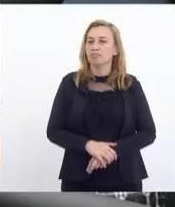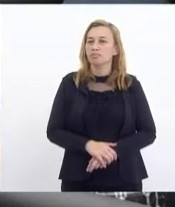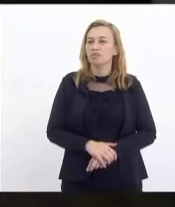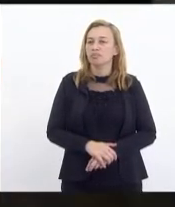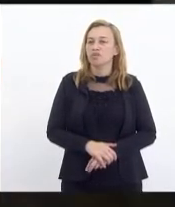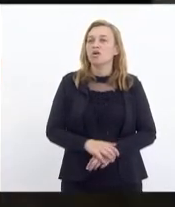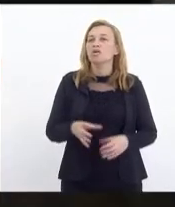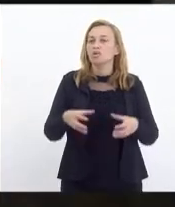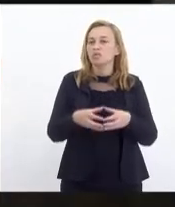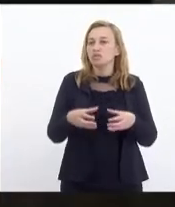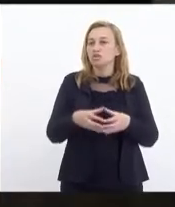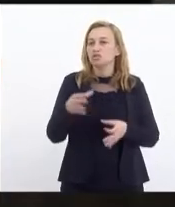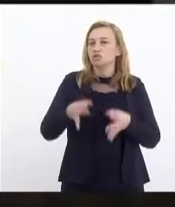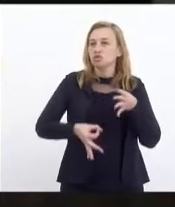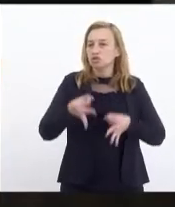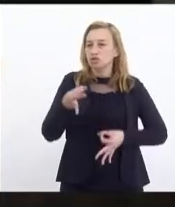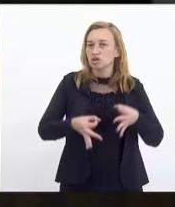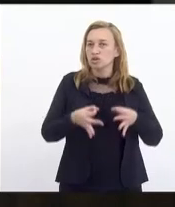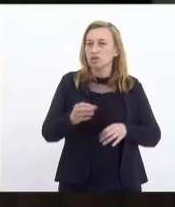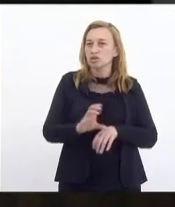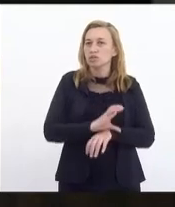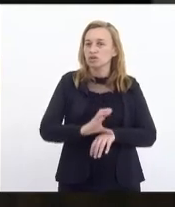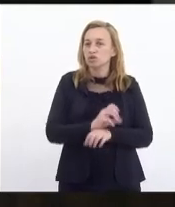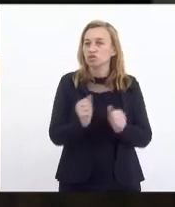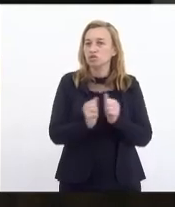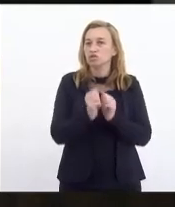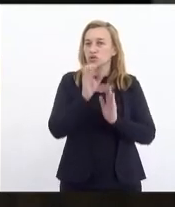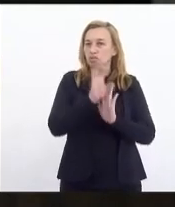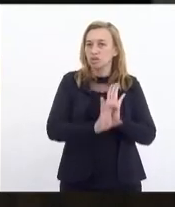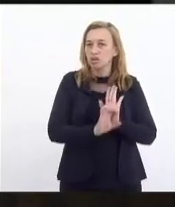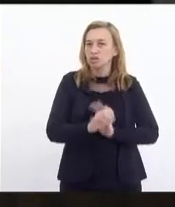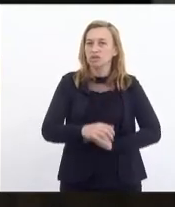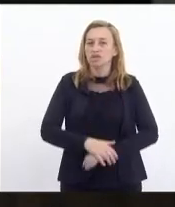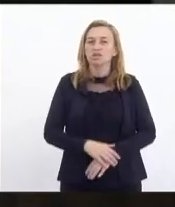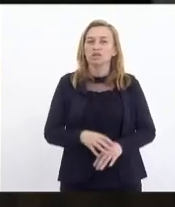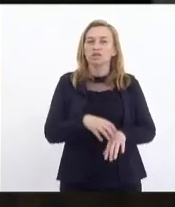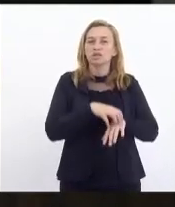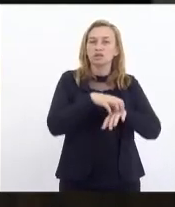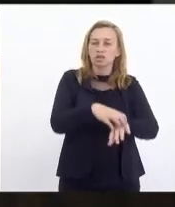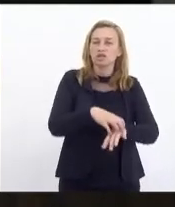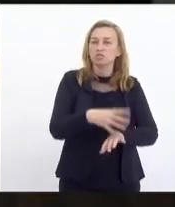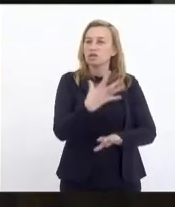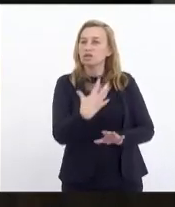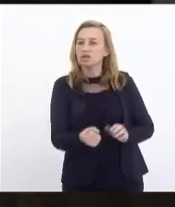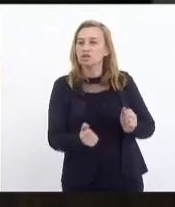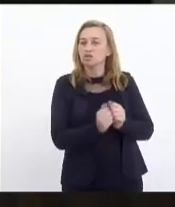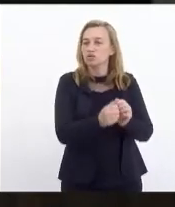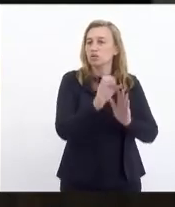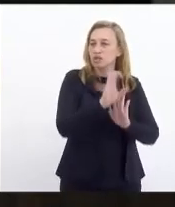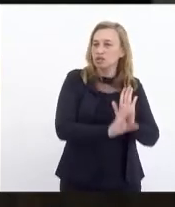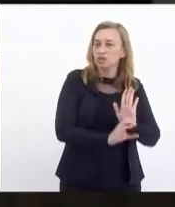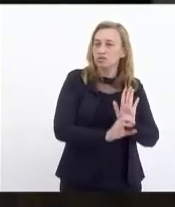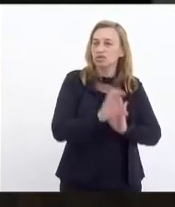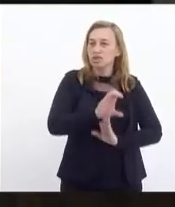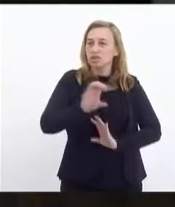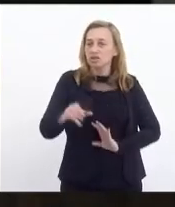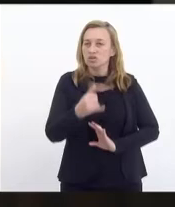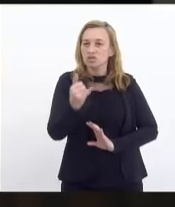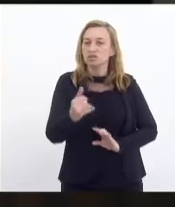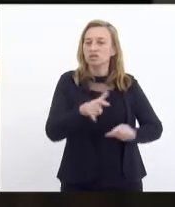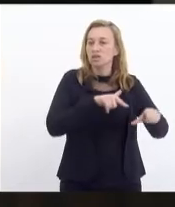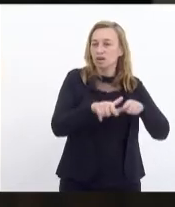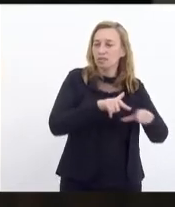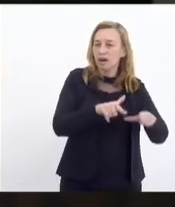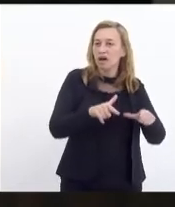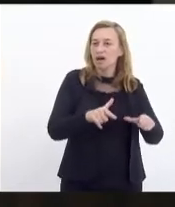Pareceres da Comissão de Constituição e Justiça pela condicionalidade com emendas de transportes favorável com as emendas da CCJ, de